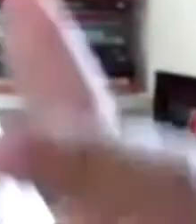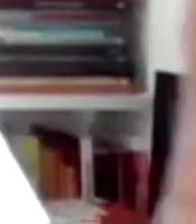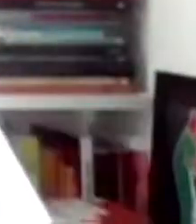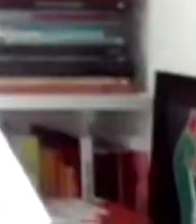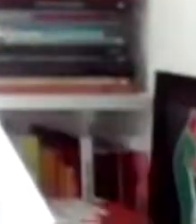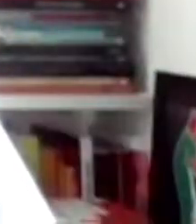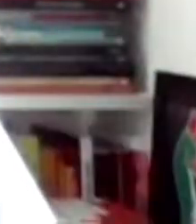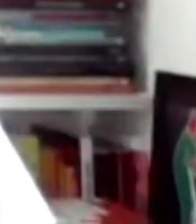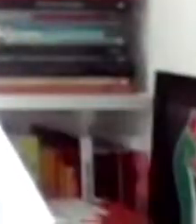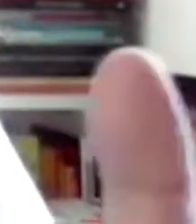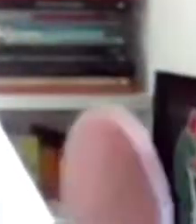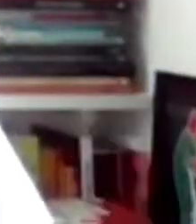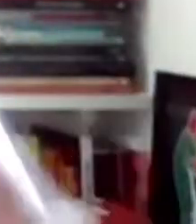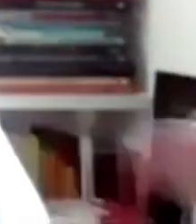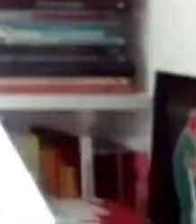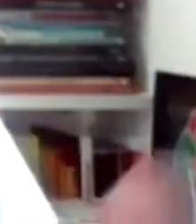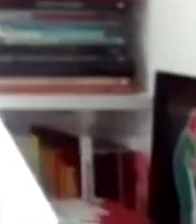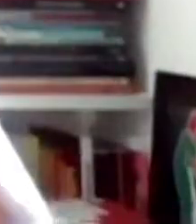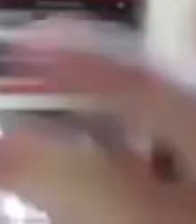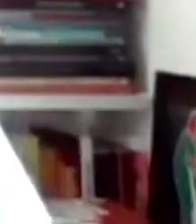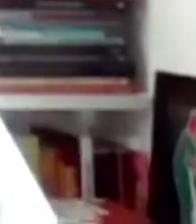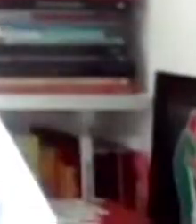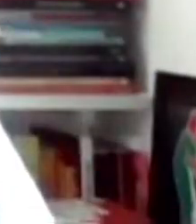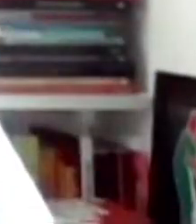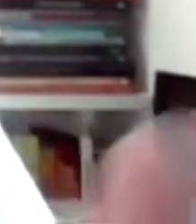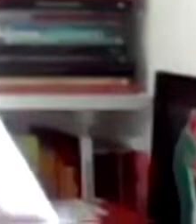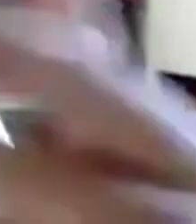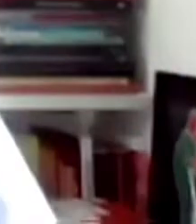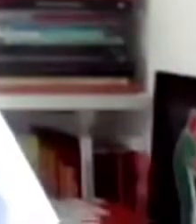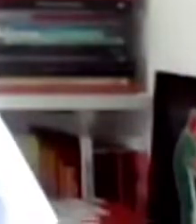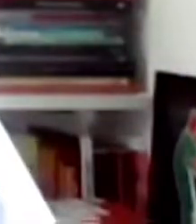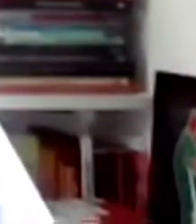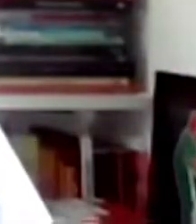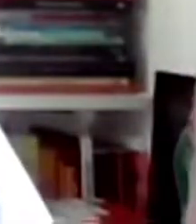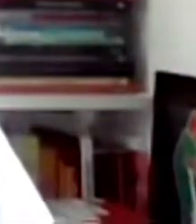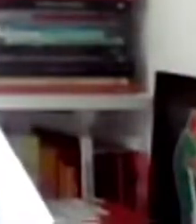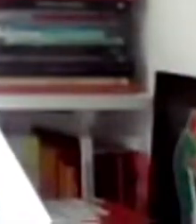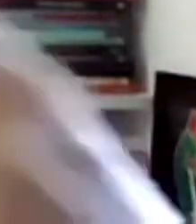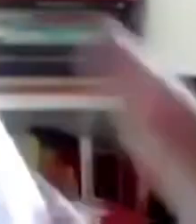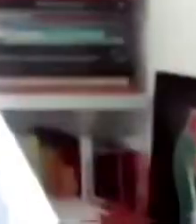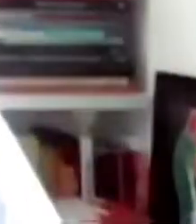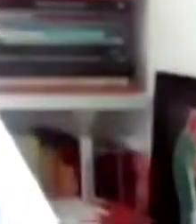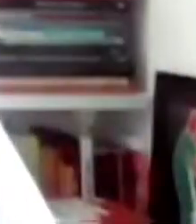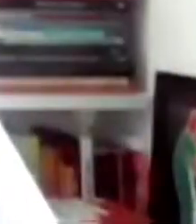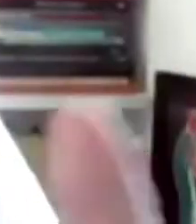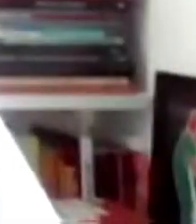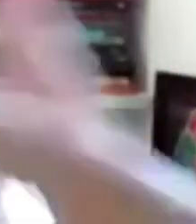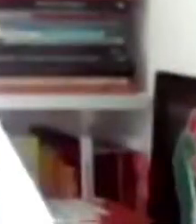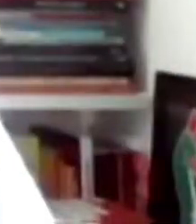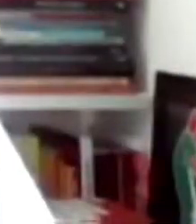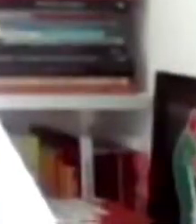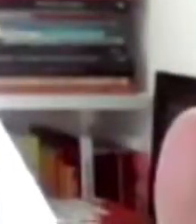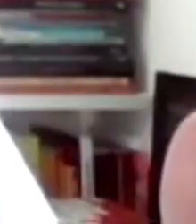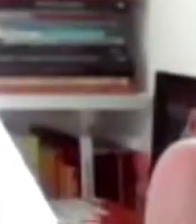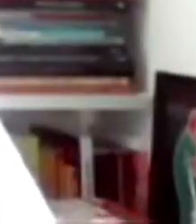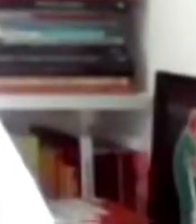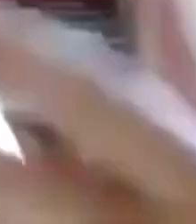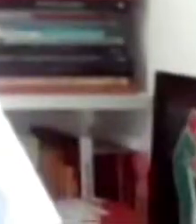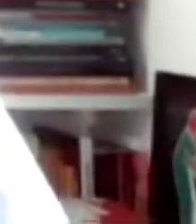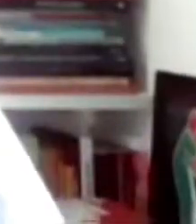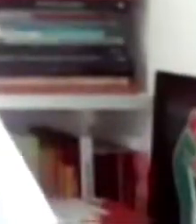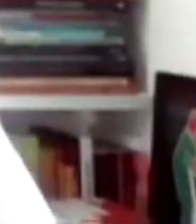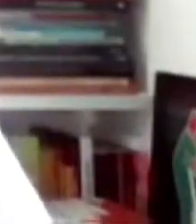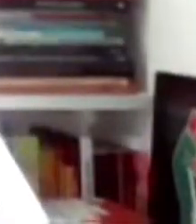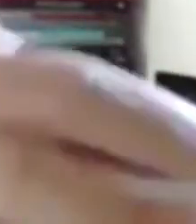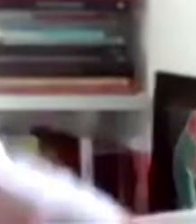gente entende que a educação infantil ela é inerentemente lúdica e recreativa, isso qualquer faculdade de pedagogia, as maiores vozes da educação